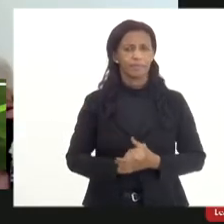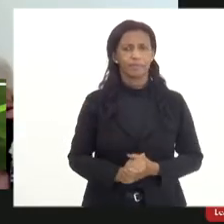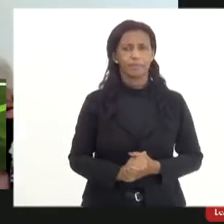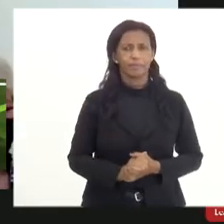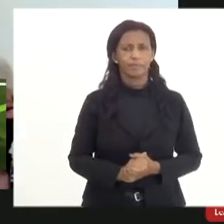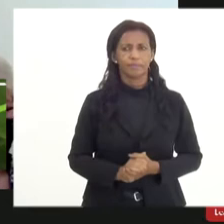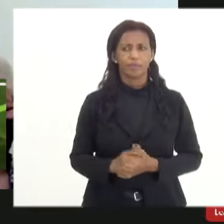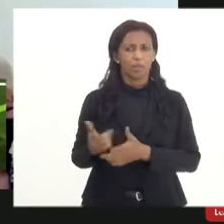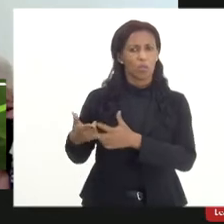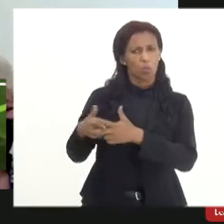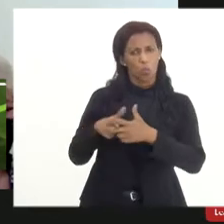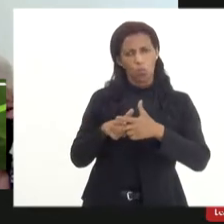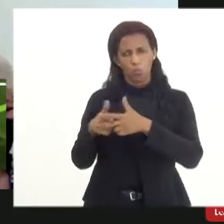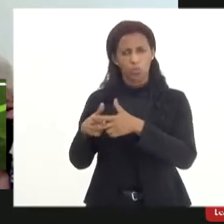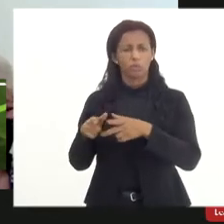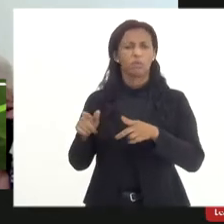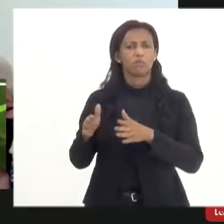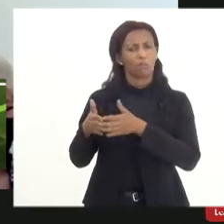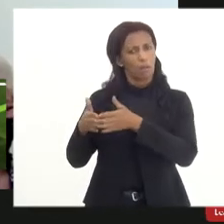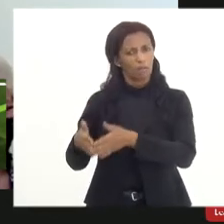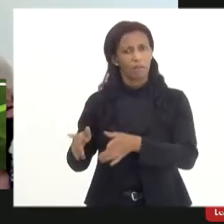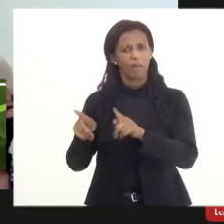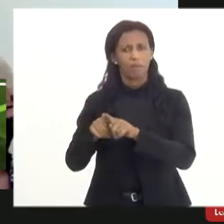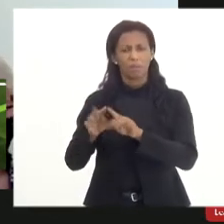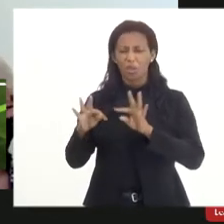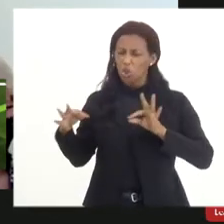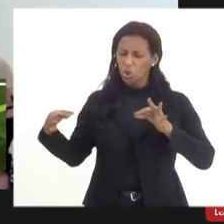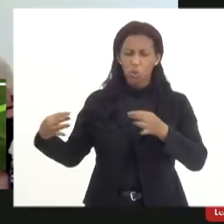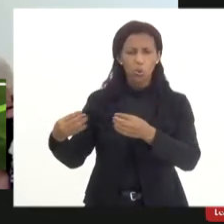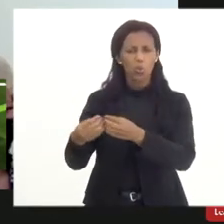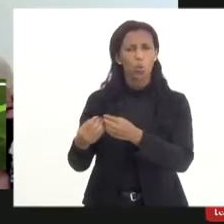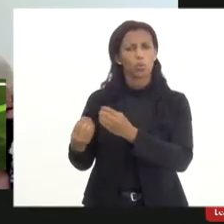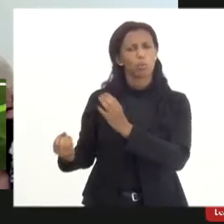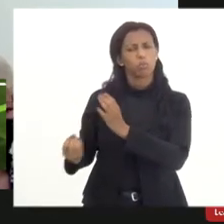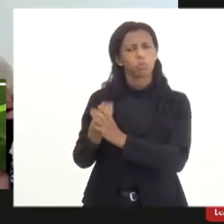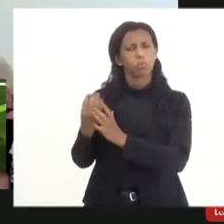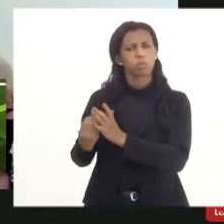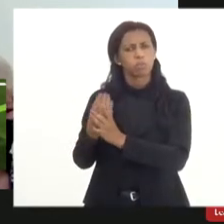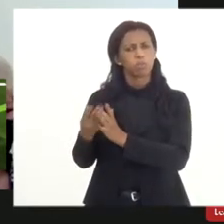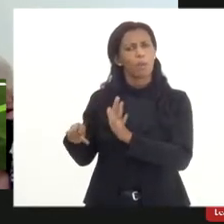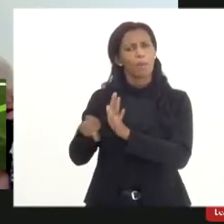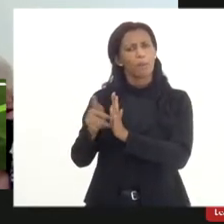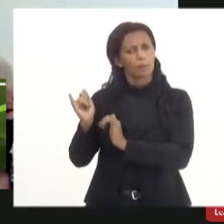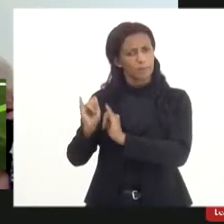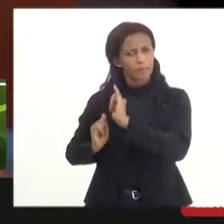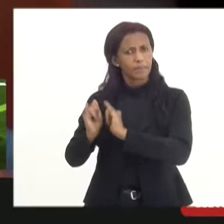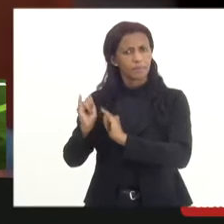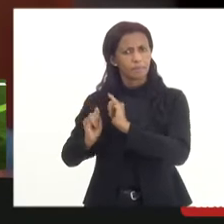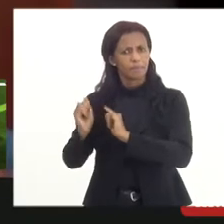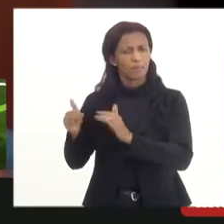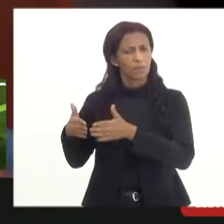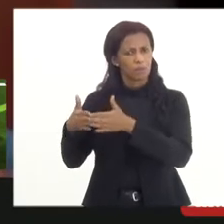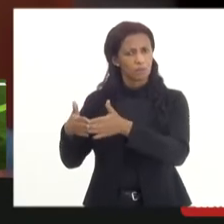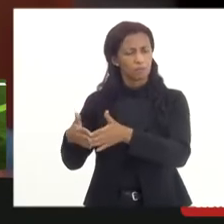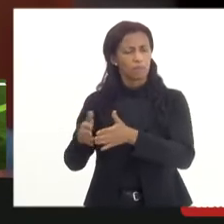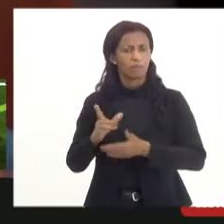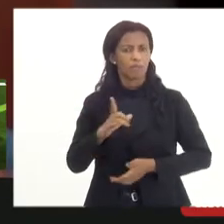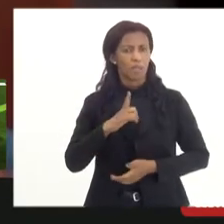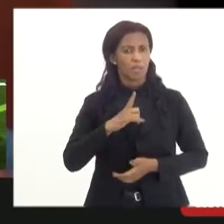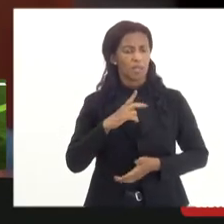e reparos navais, enfim, de toda a cadeia produtiva atrelada a essa indústria, ter